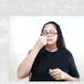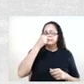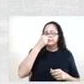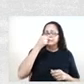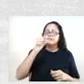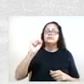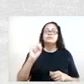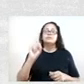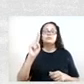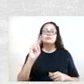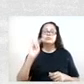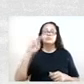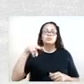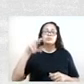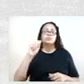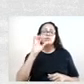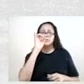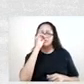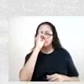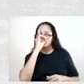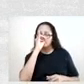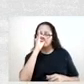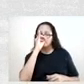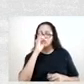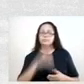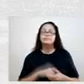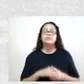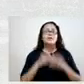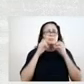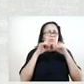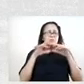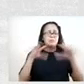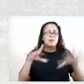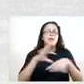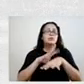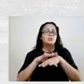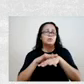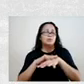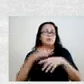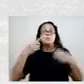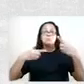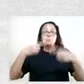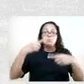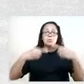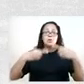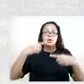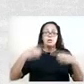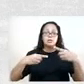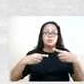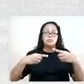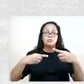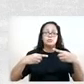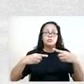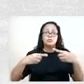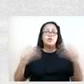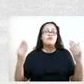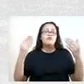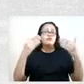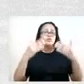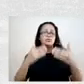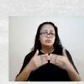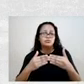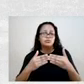os mexicanos foram acusados de espalhar a doença. Políticos chegaram a propor o fechamento total